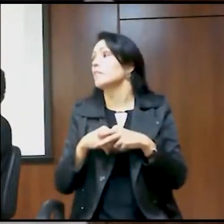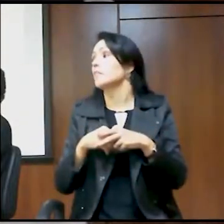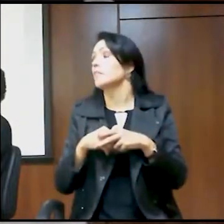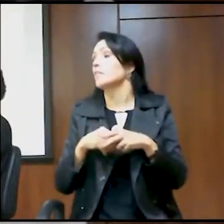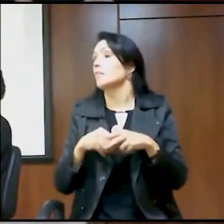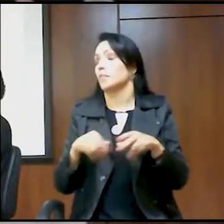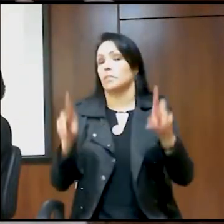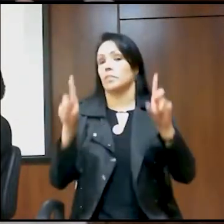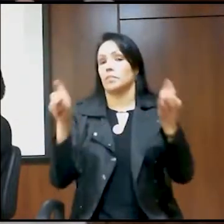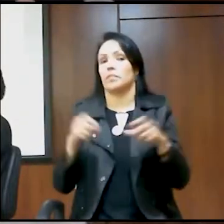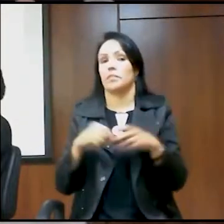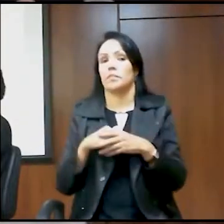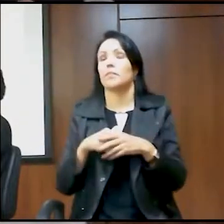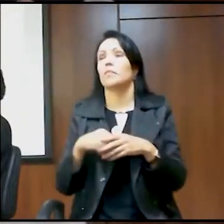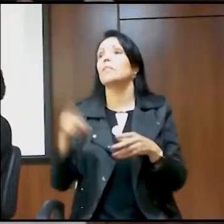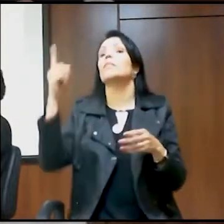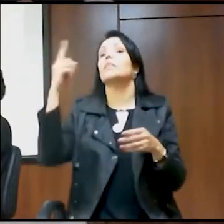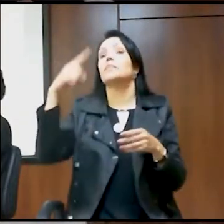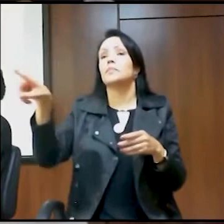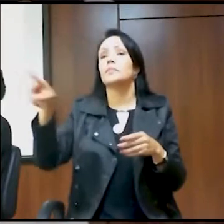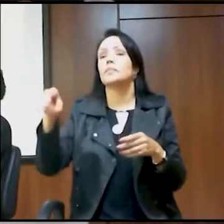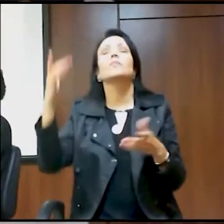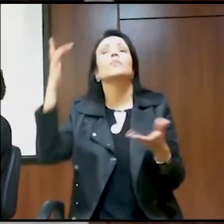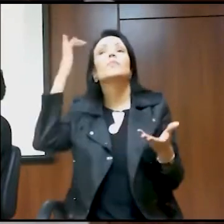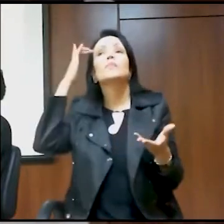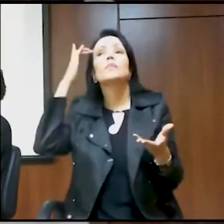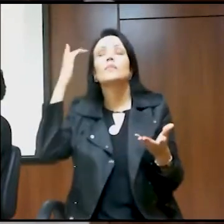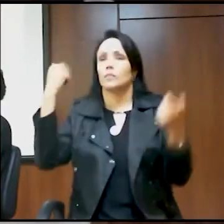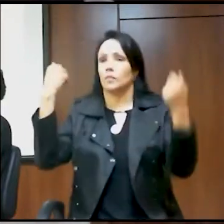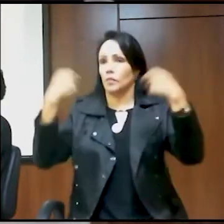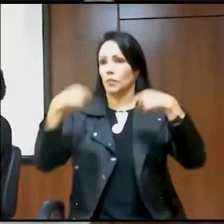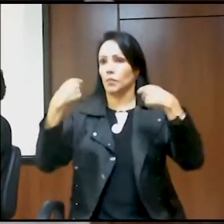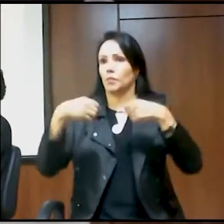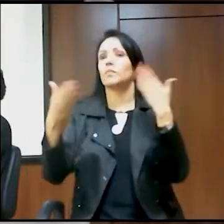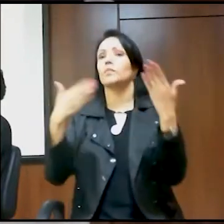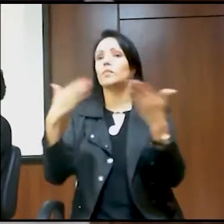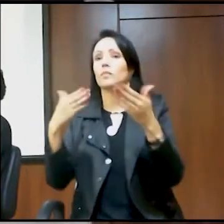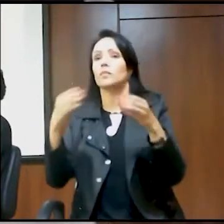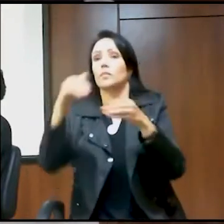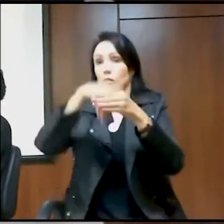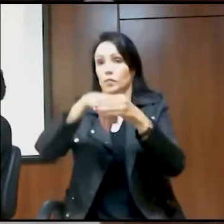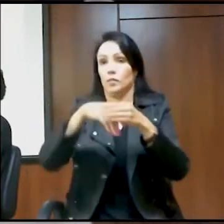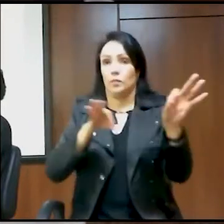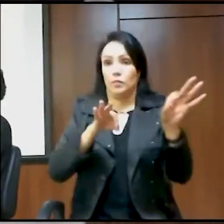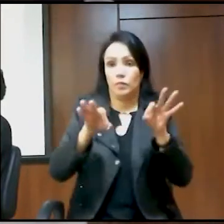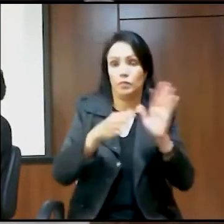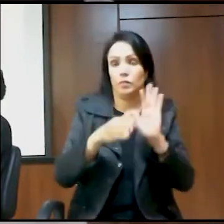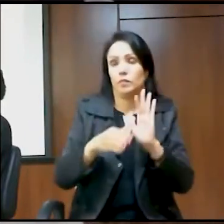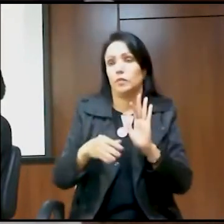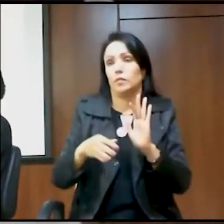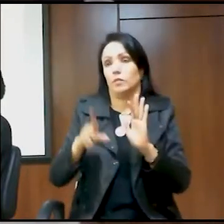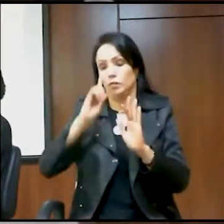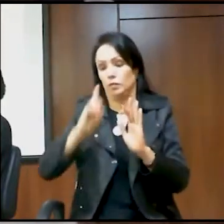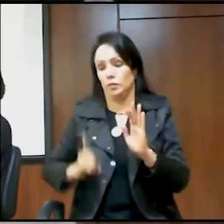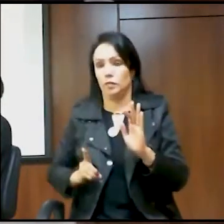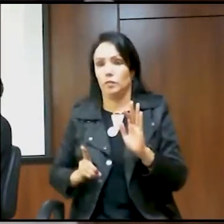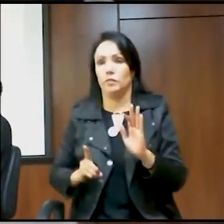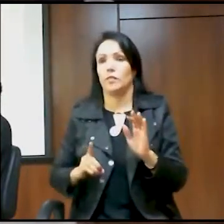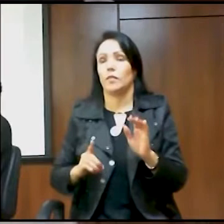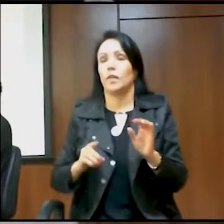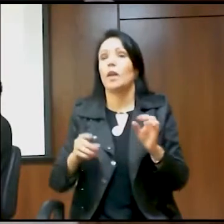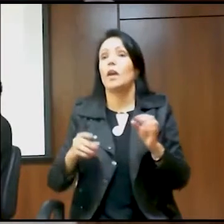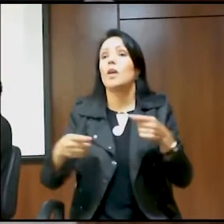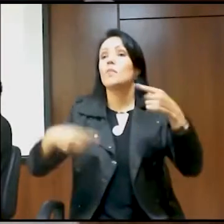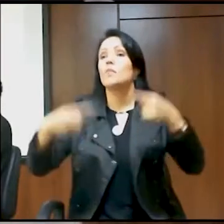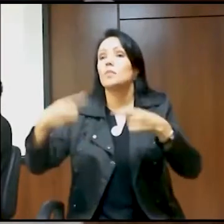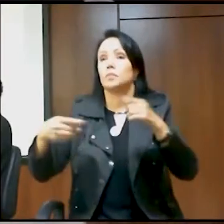essa questão. E por último, eu acho que nós precisamos discutir dentro do plano diretor, né, a política, né, de moradia